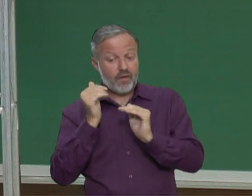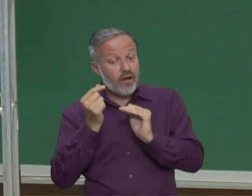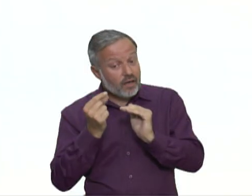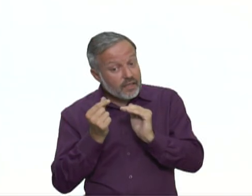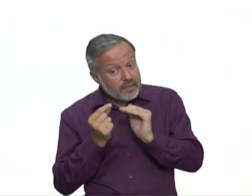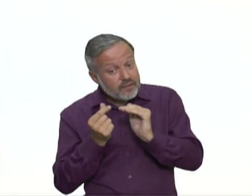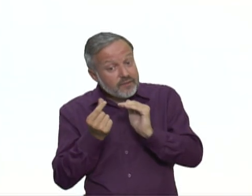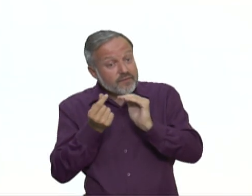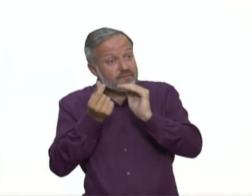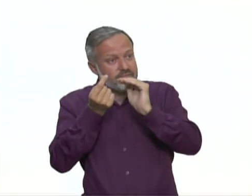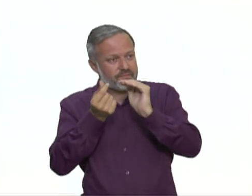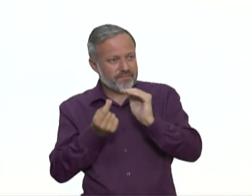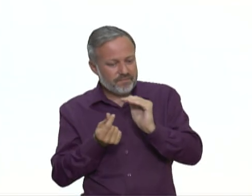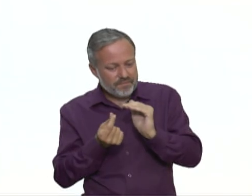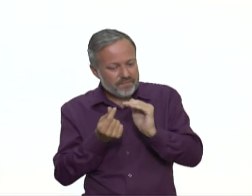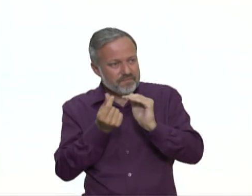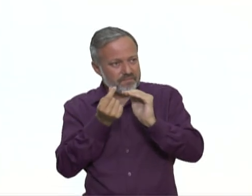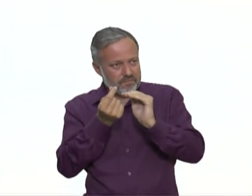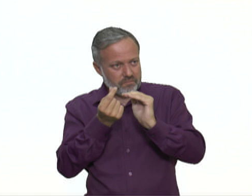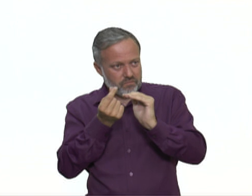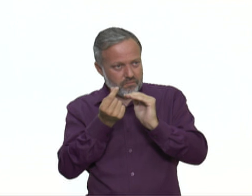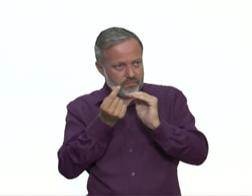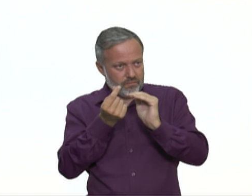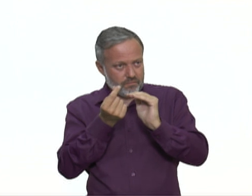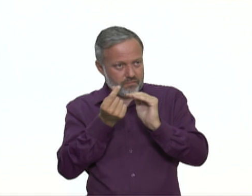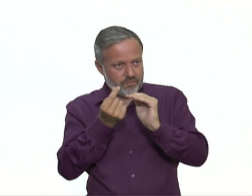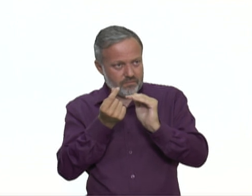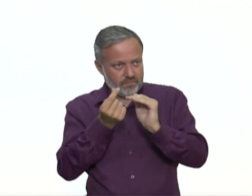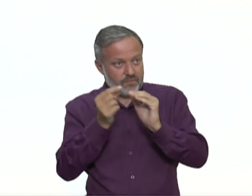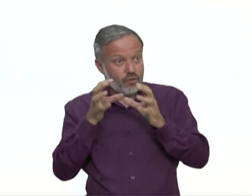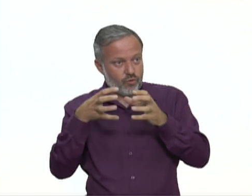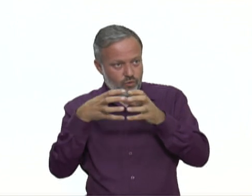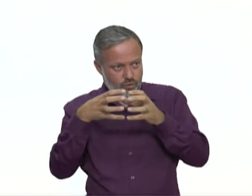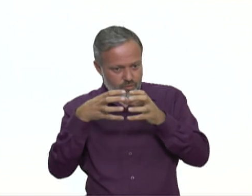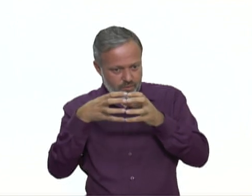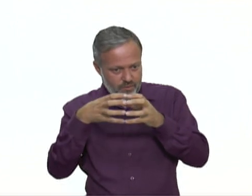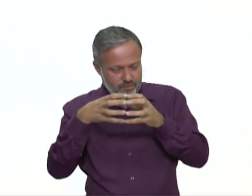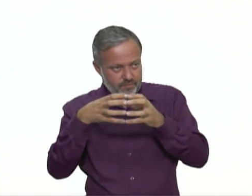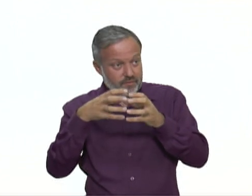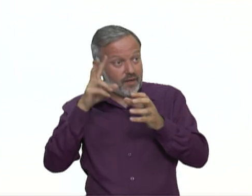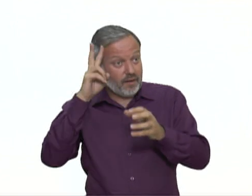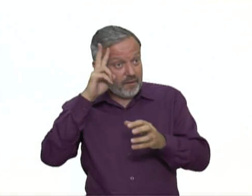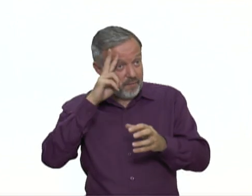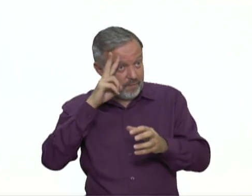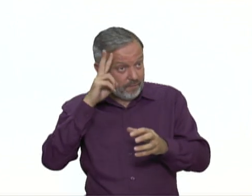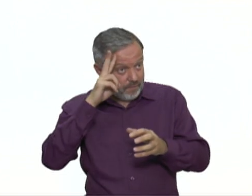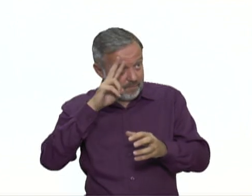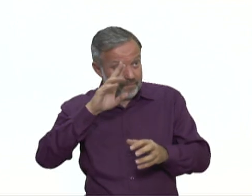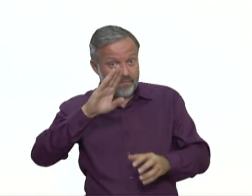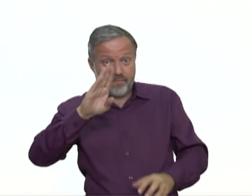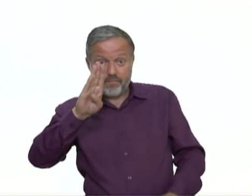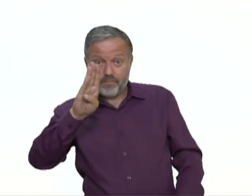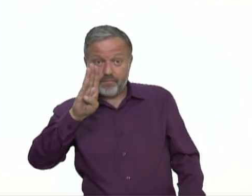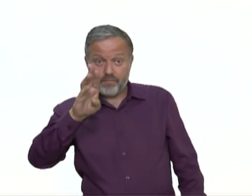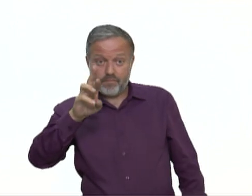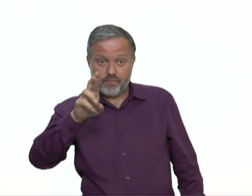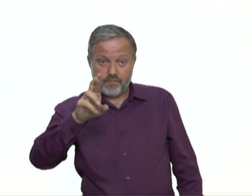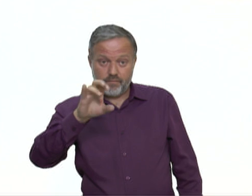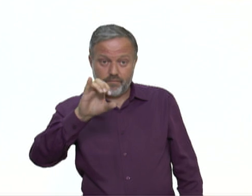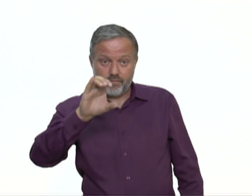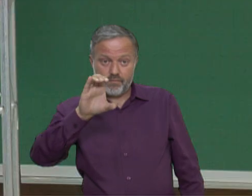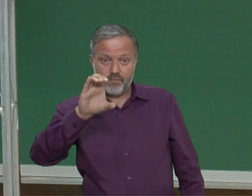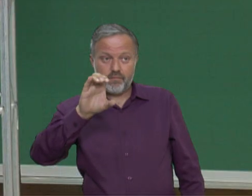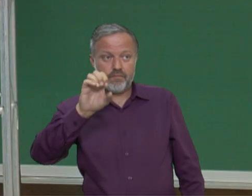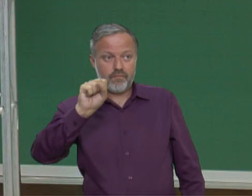tá? Esses países que são emergentes, que fazem parte desse grupo, lembrando que os BRICS não